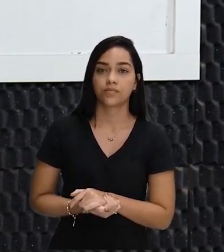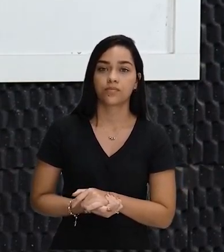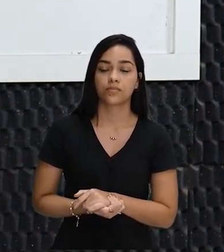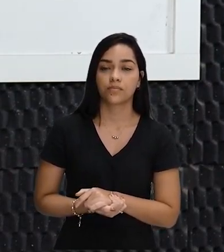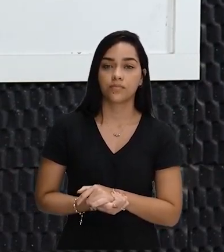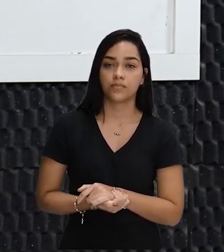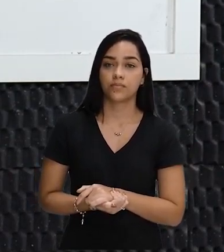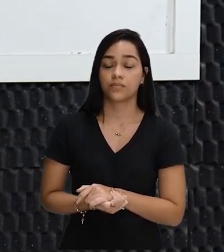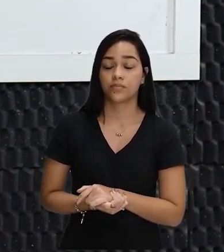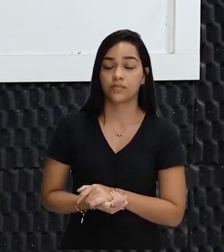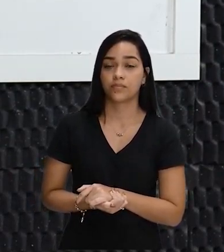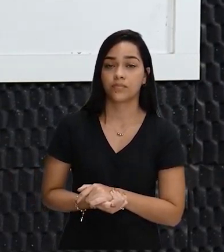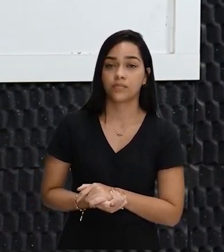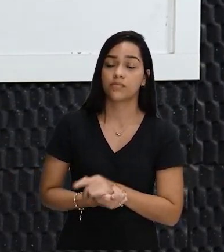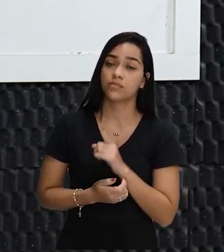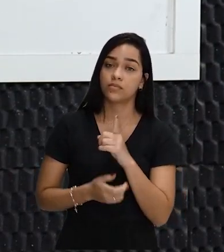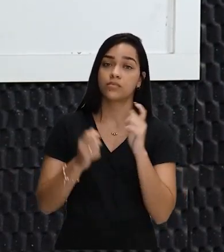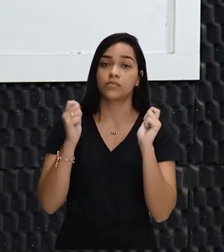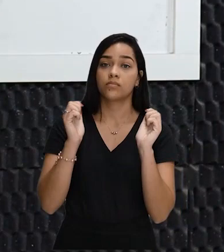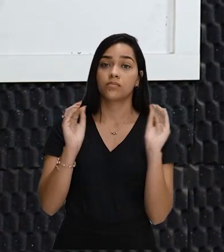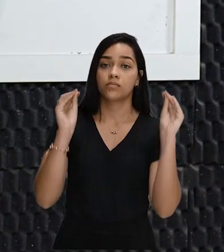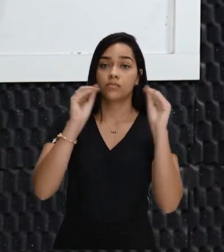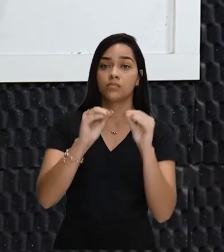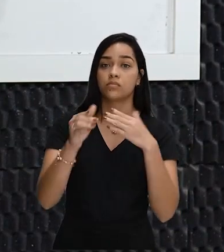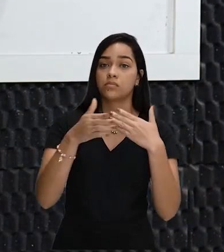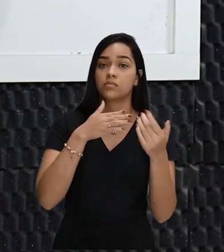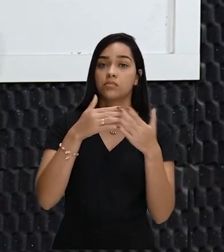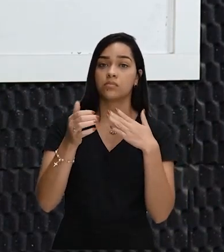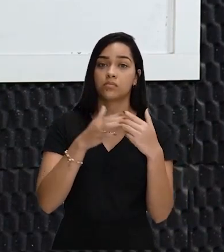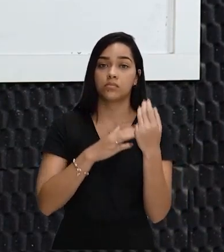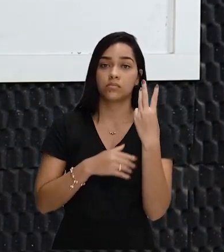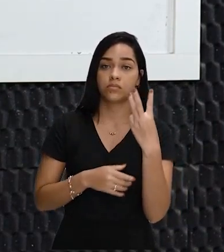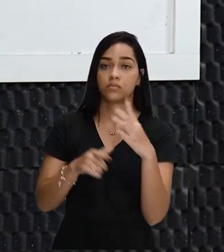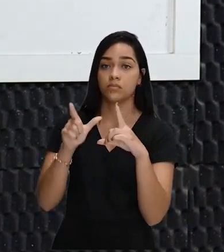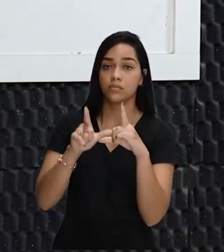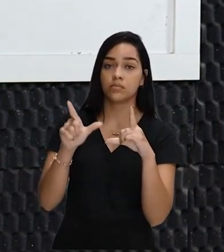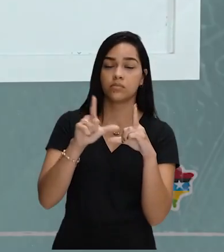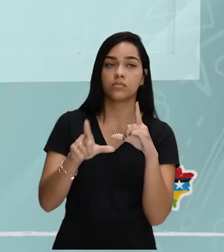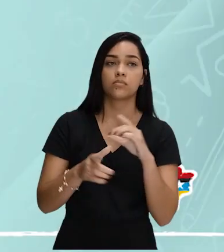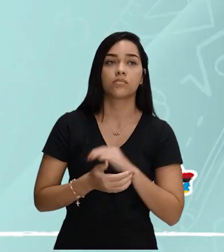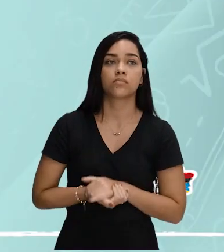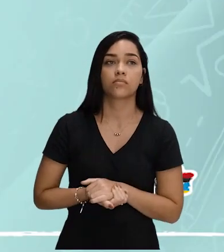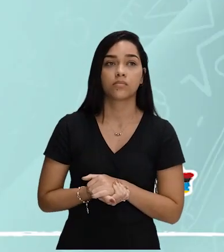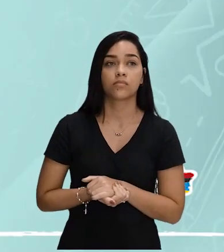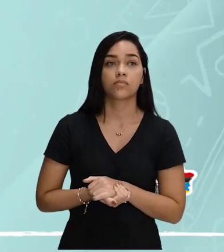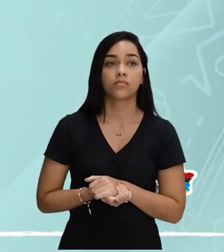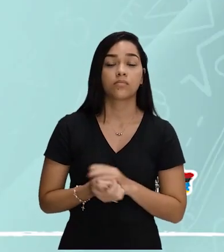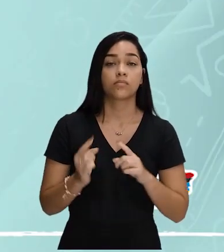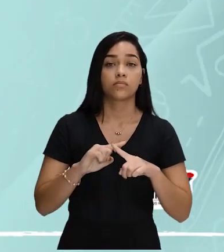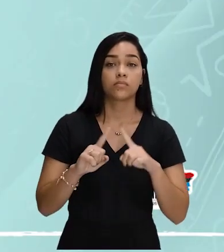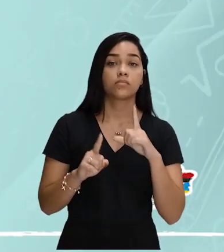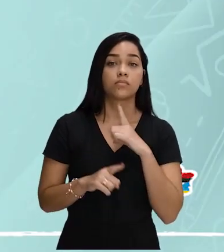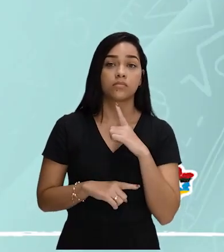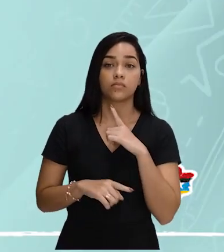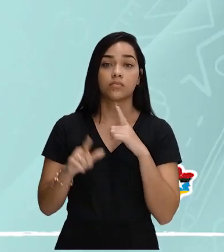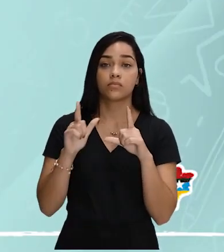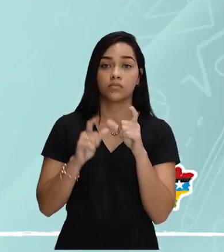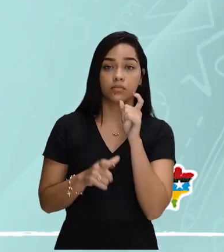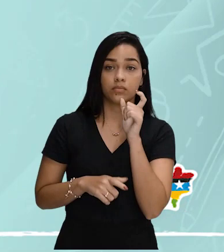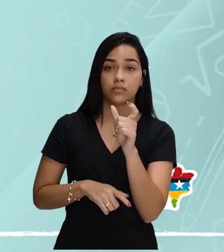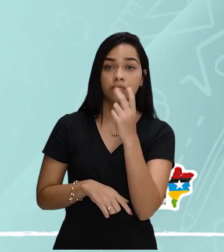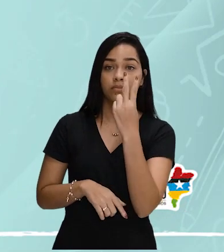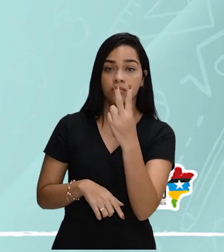três possibilidades né Você pode colocar qualquer uma das três letras Mas ele tem palavras também